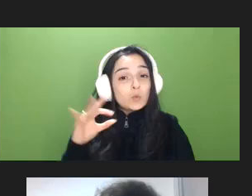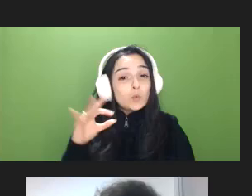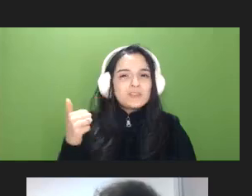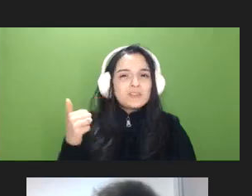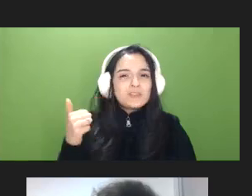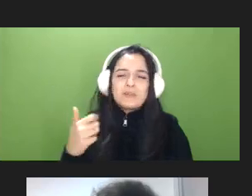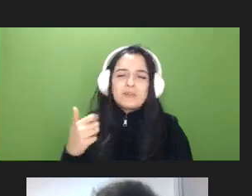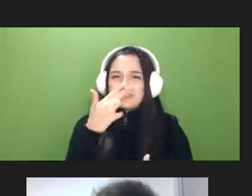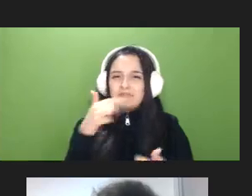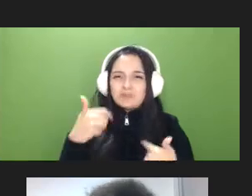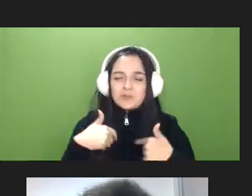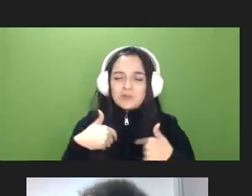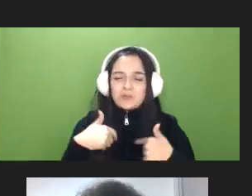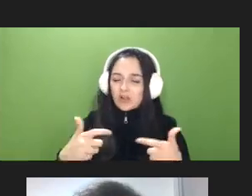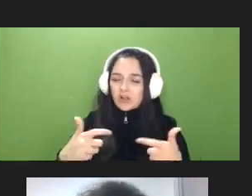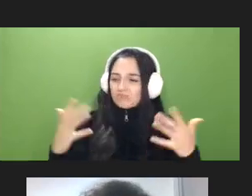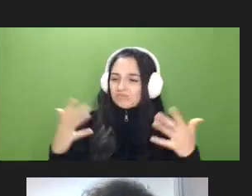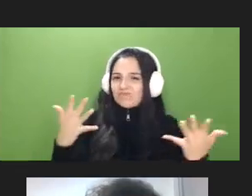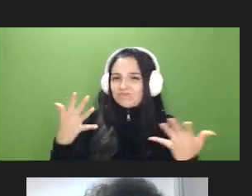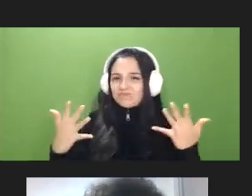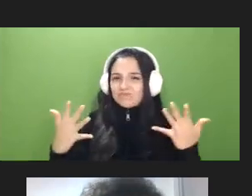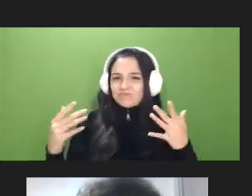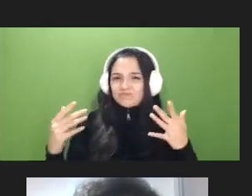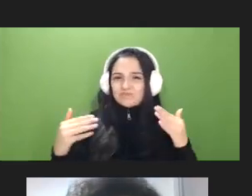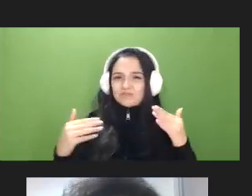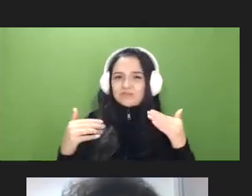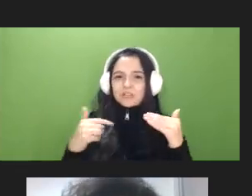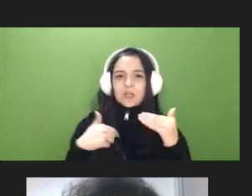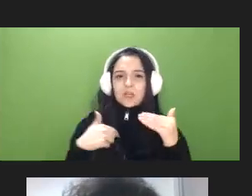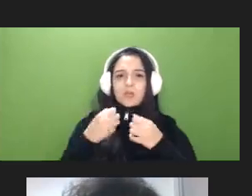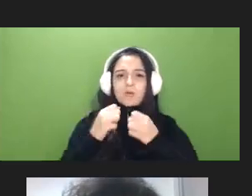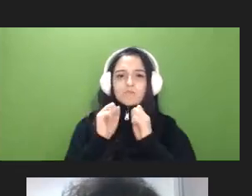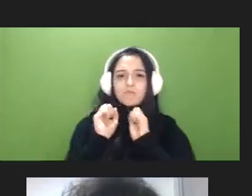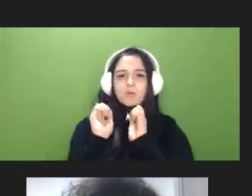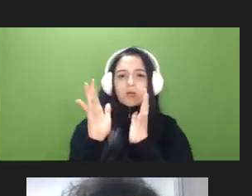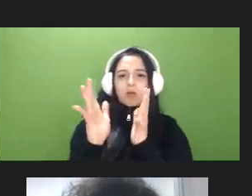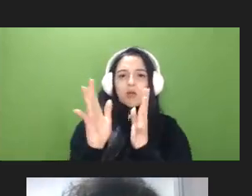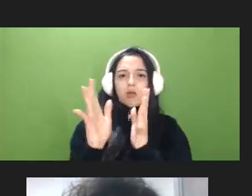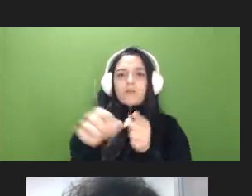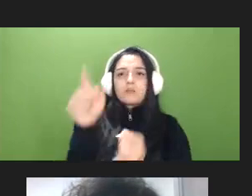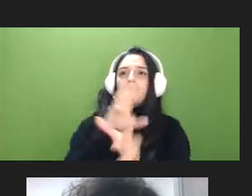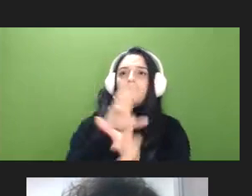de vertical, né, de quem está falando e quem está